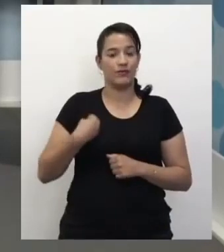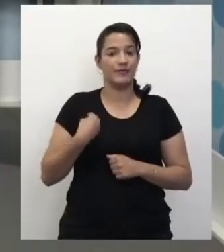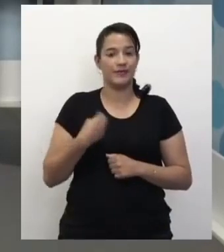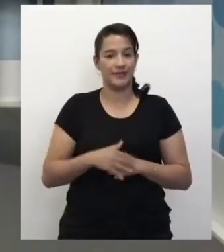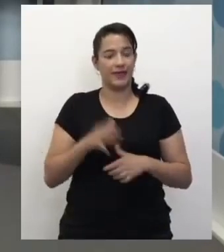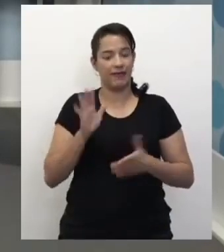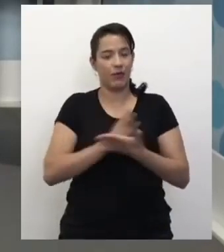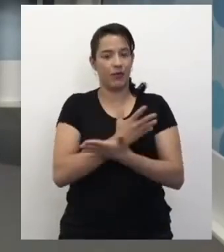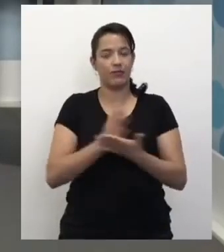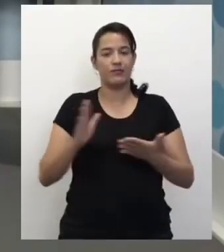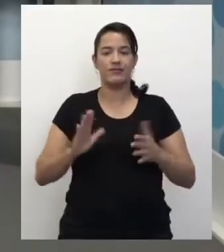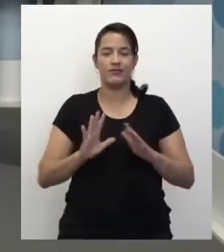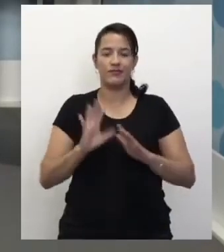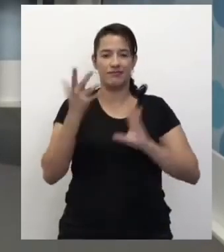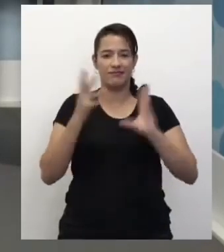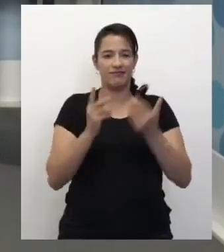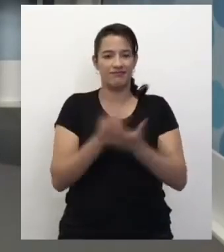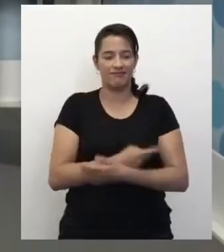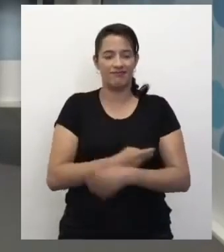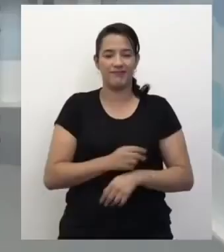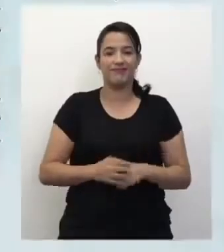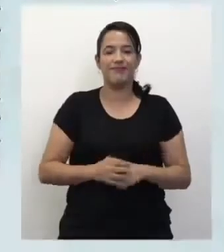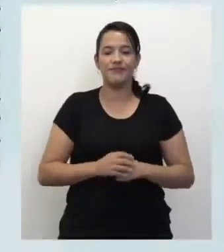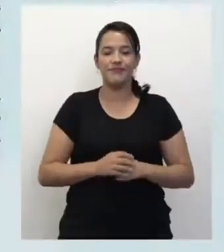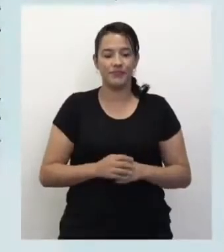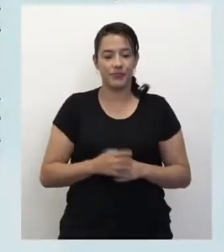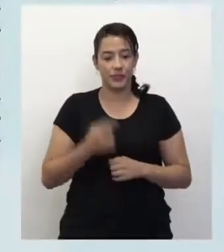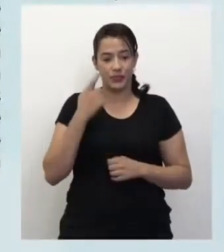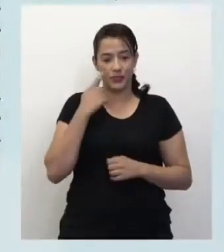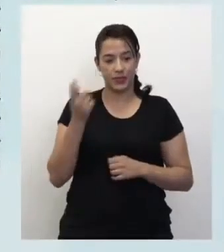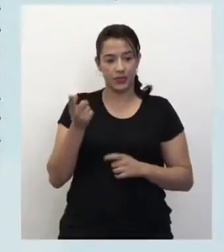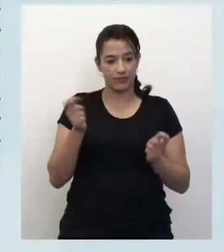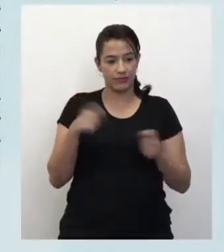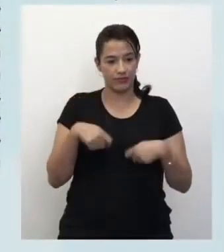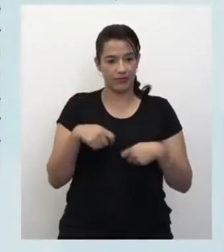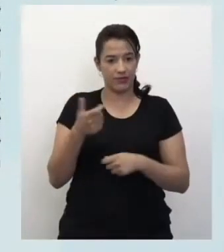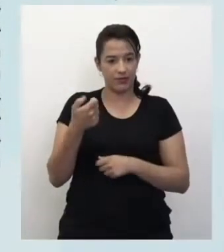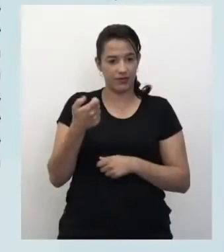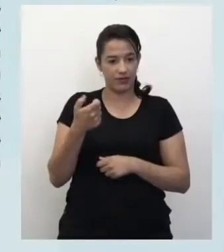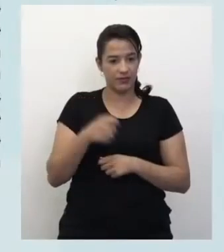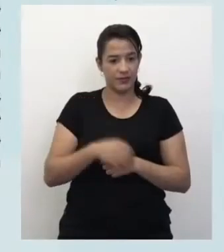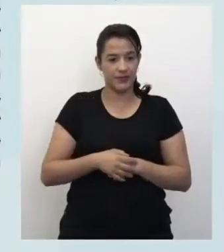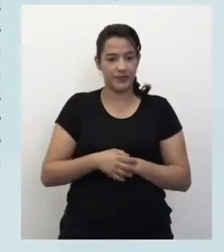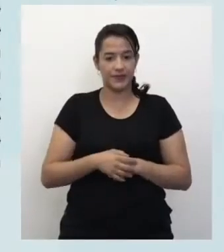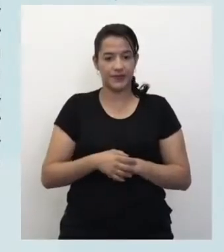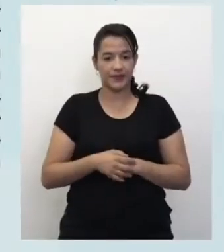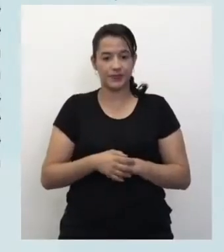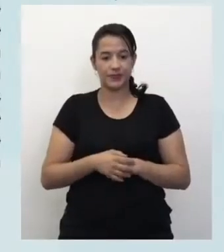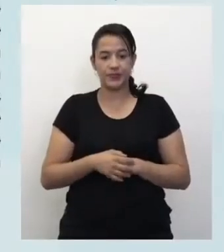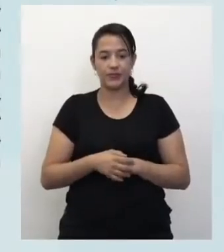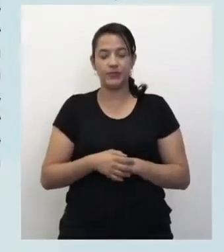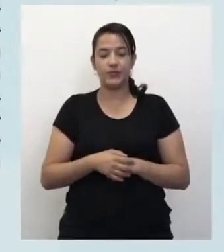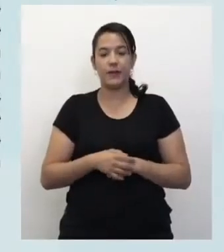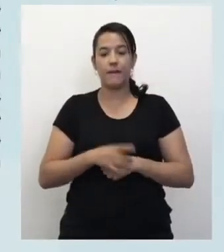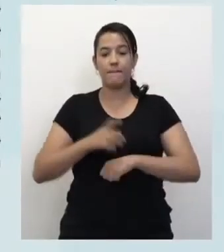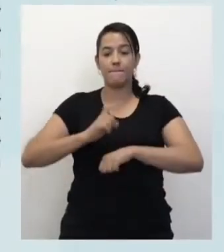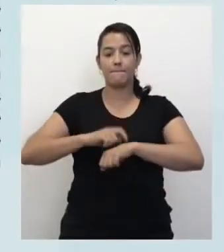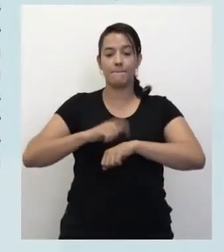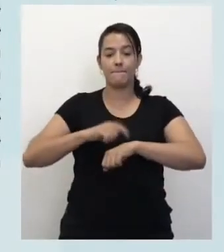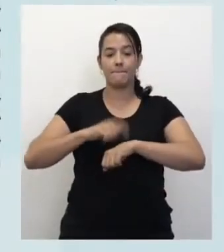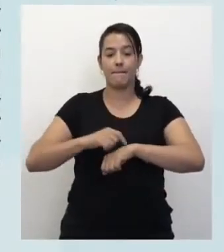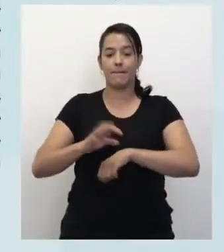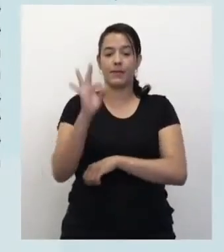Ok, beleza. Tá. Vamos tentar inserir a caneta. Acho que foi agora. Tá na caneta. Então, aqui, ó, a gente tem o tempo